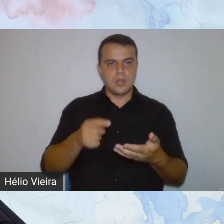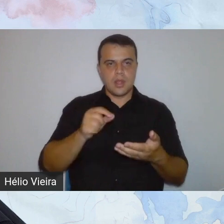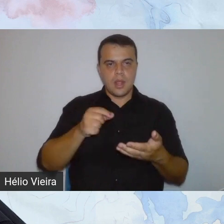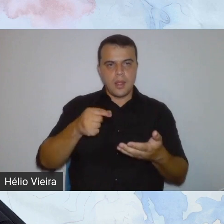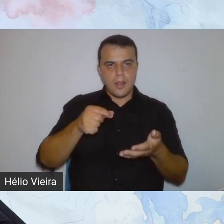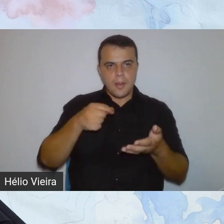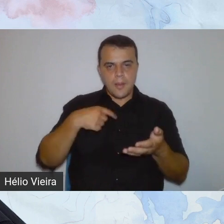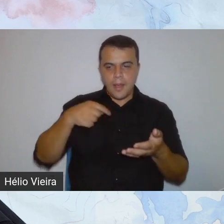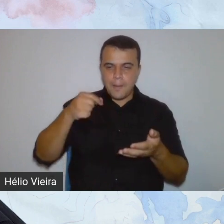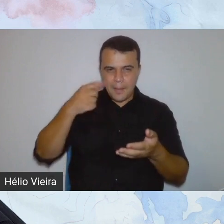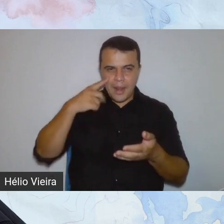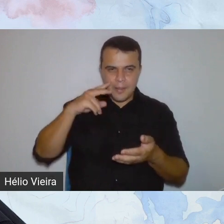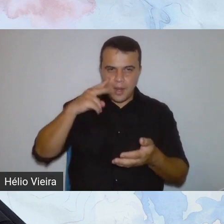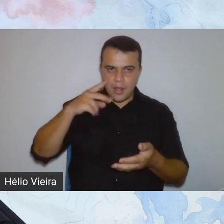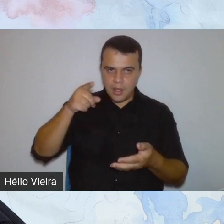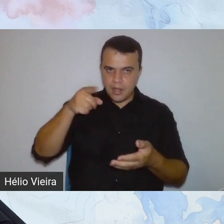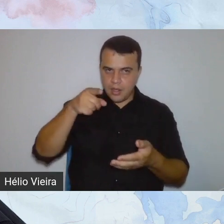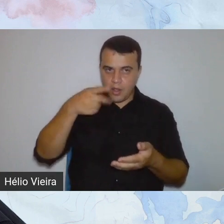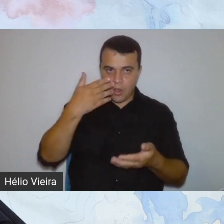fiz, aquela pincelada assim, ó.